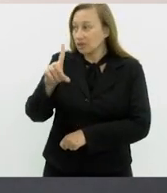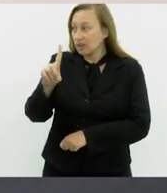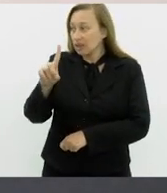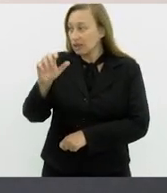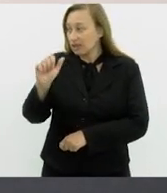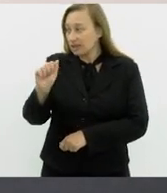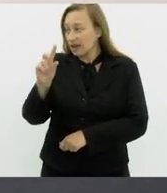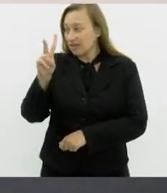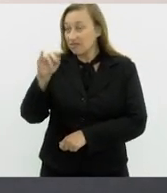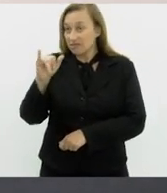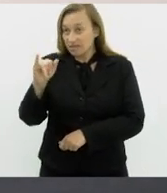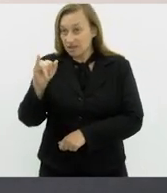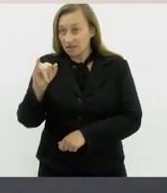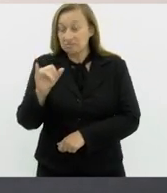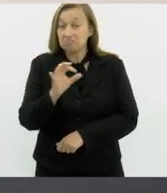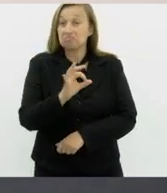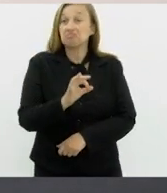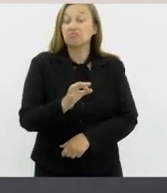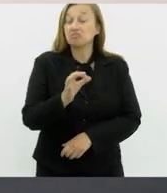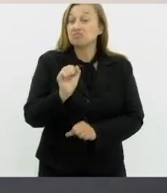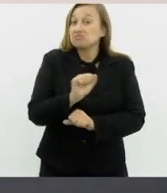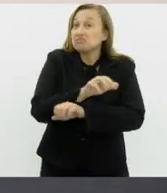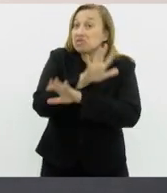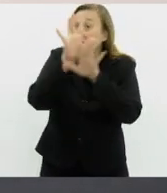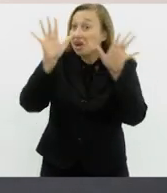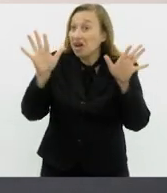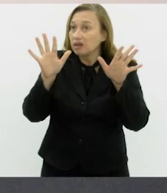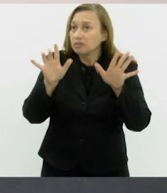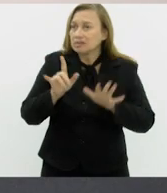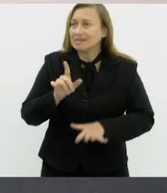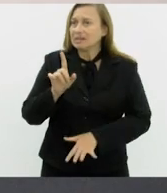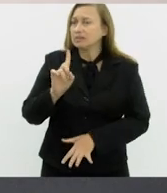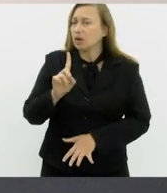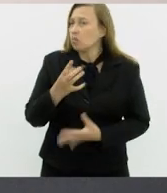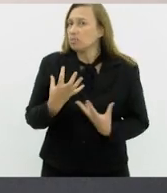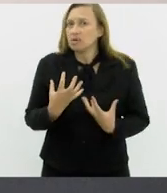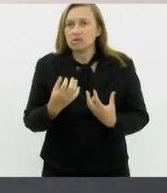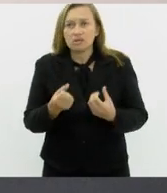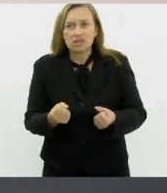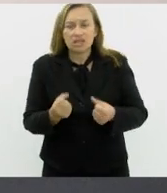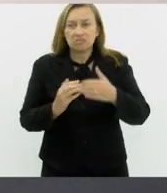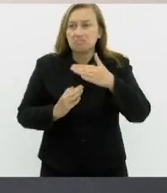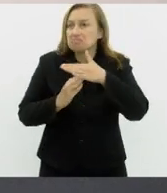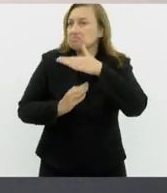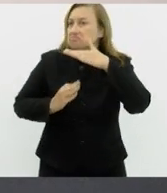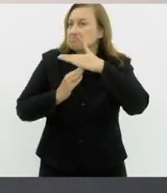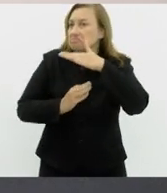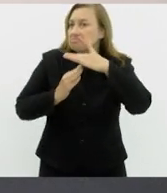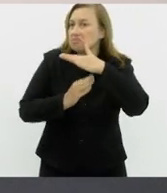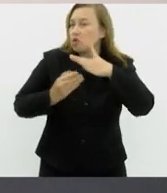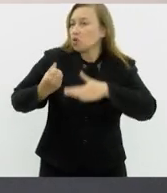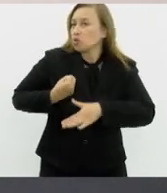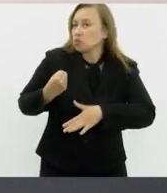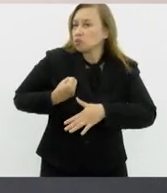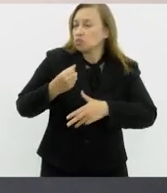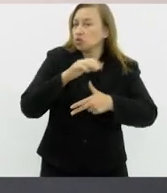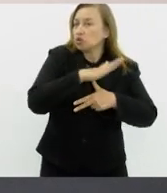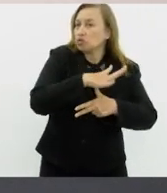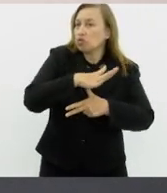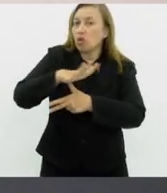Elisul, ficou absolutamente claro que eles não aceitam limitação do número de voos por